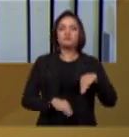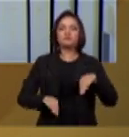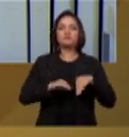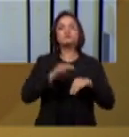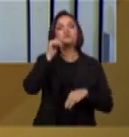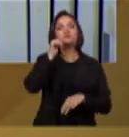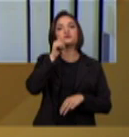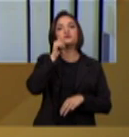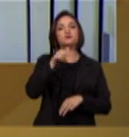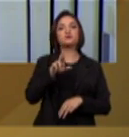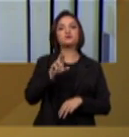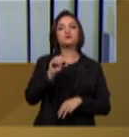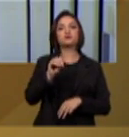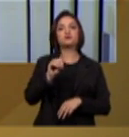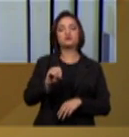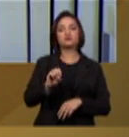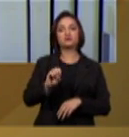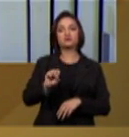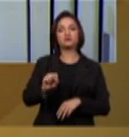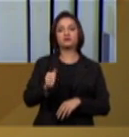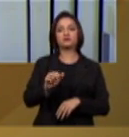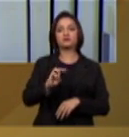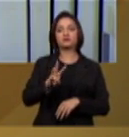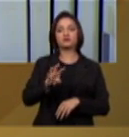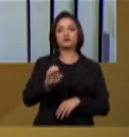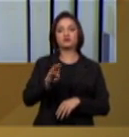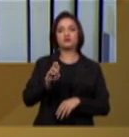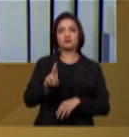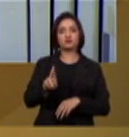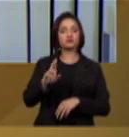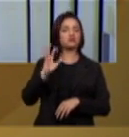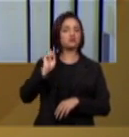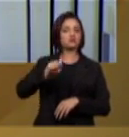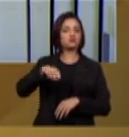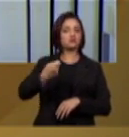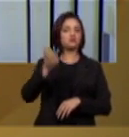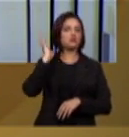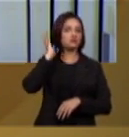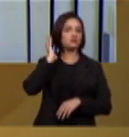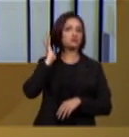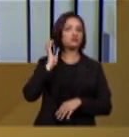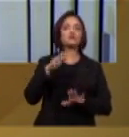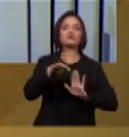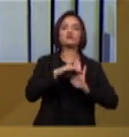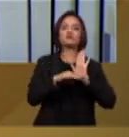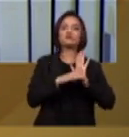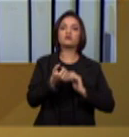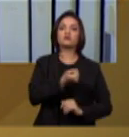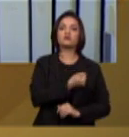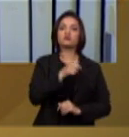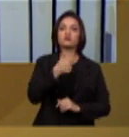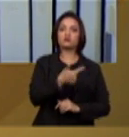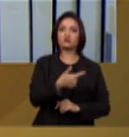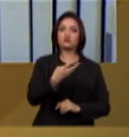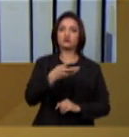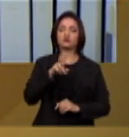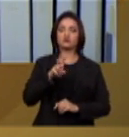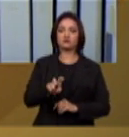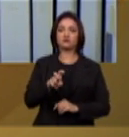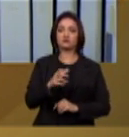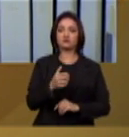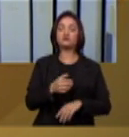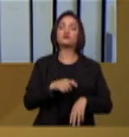Weber, duas listas de relatoria de Vossa Excelência. A lista número 245 contém um feito,